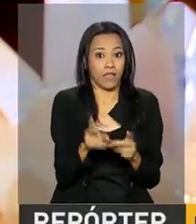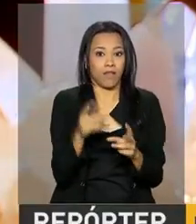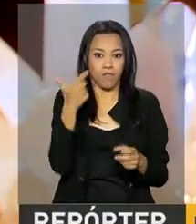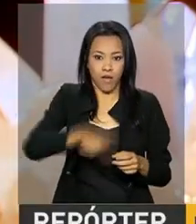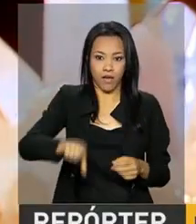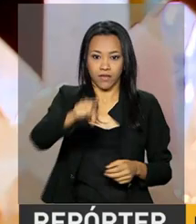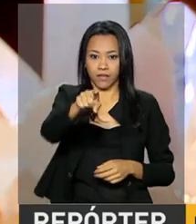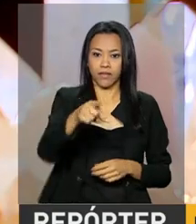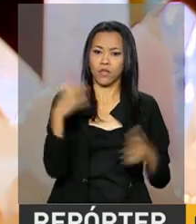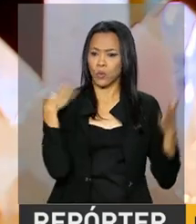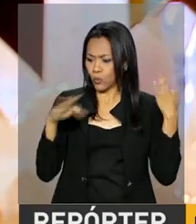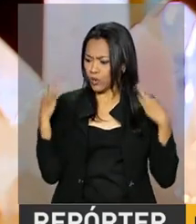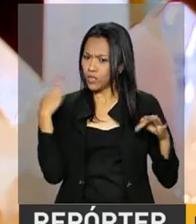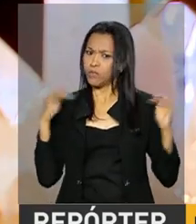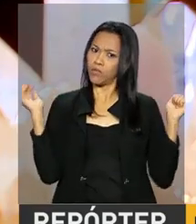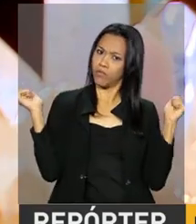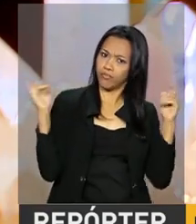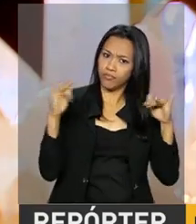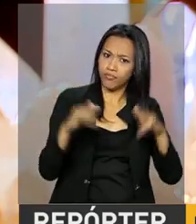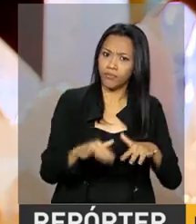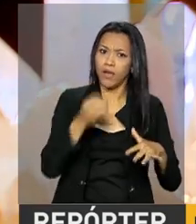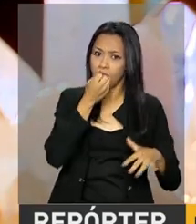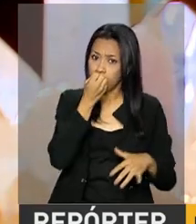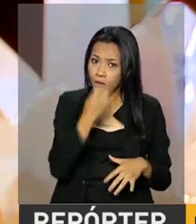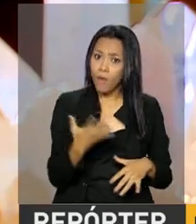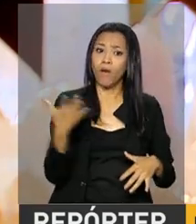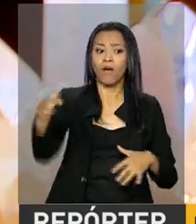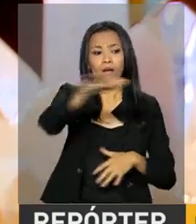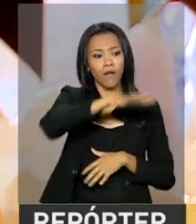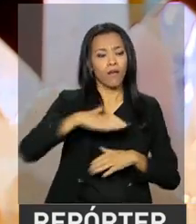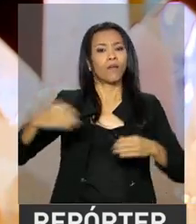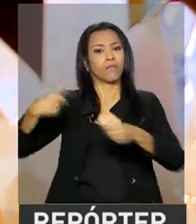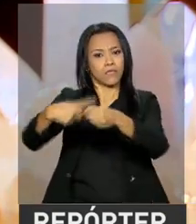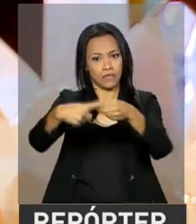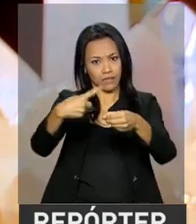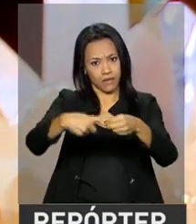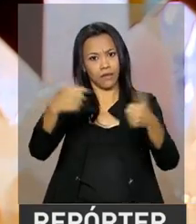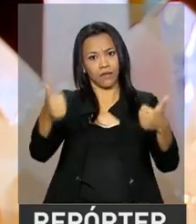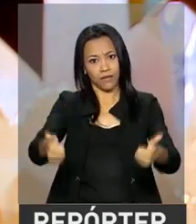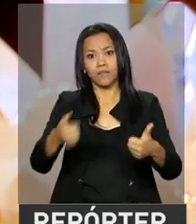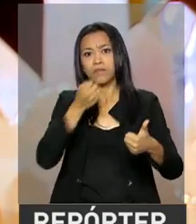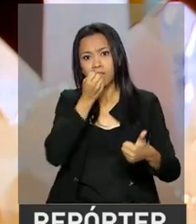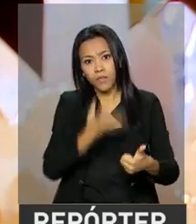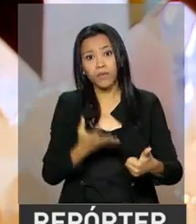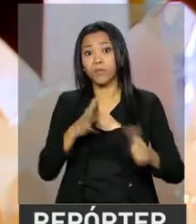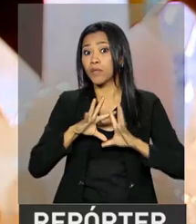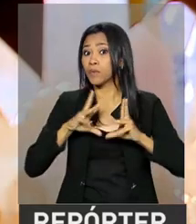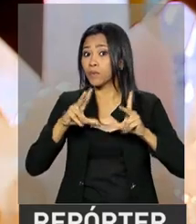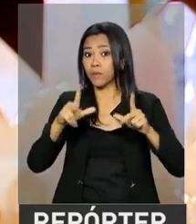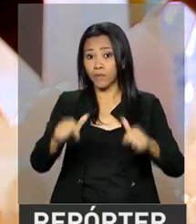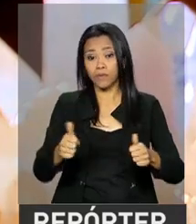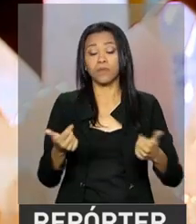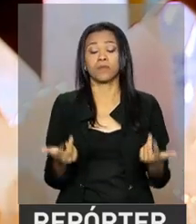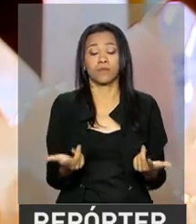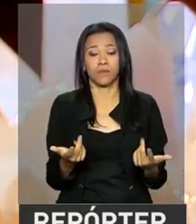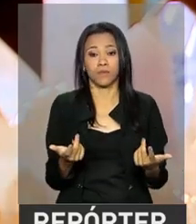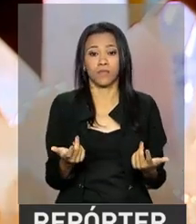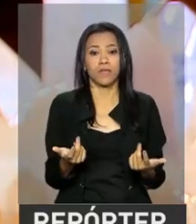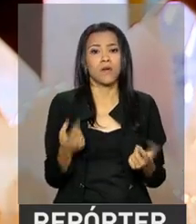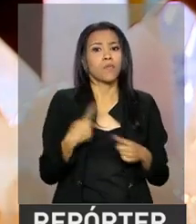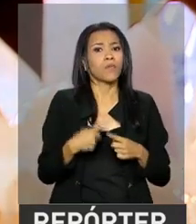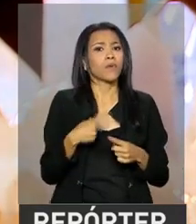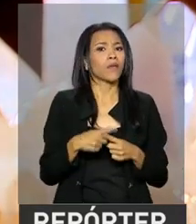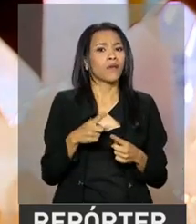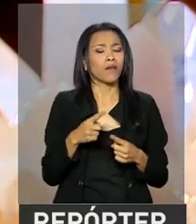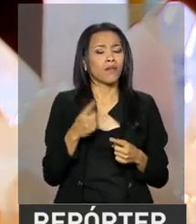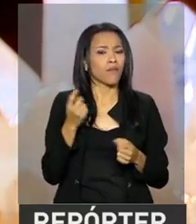turista. Trazendo mais turista é bom pra cidade e pra cidade praticamente toda, né? Porque